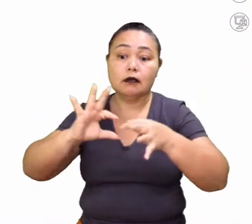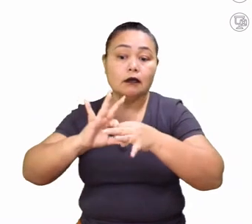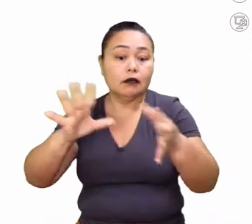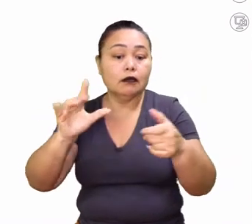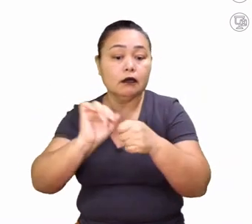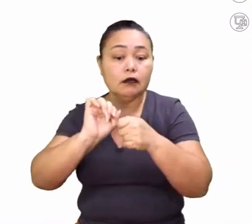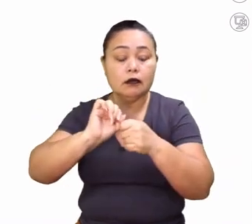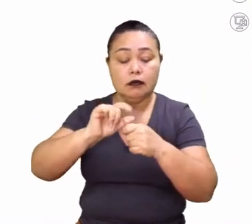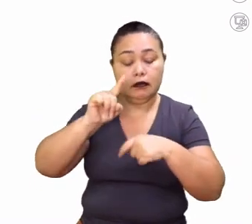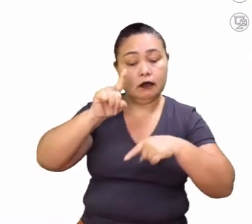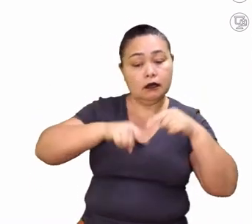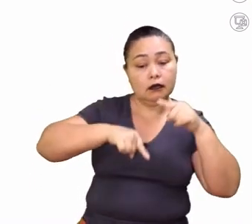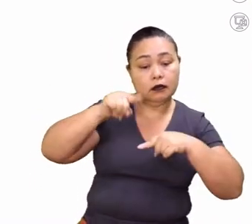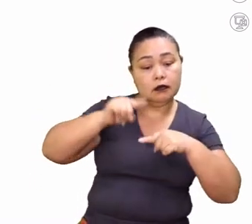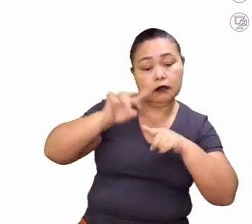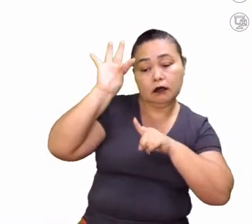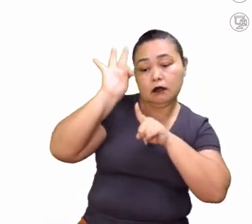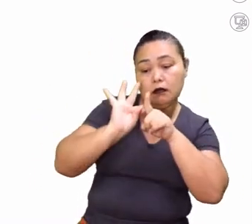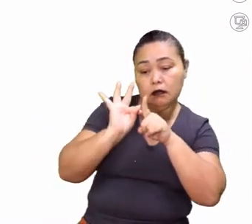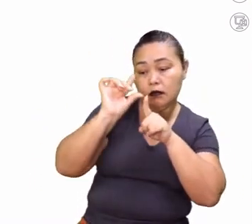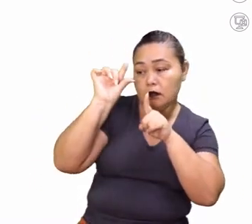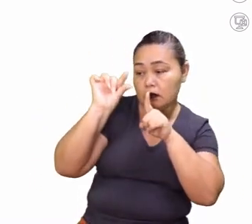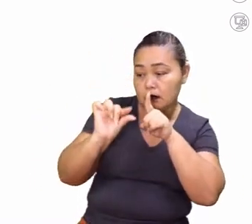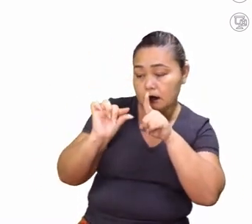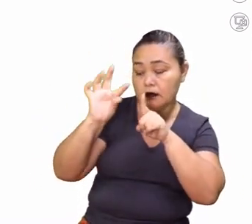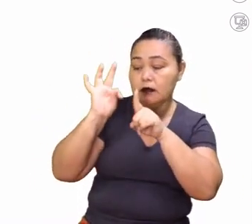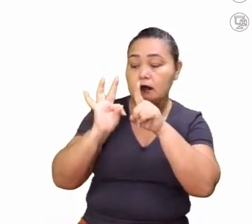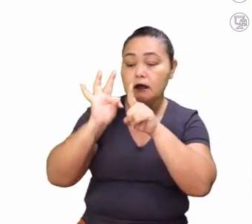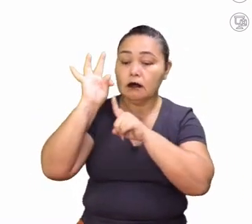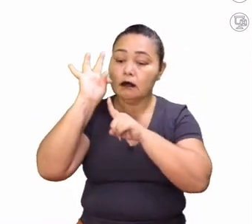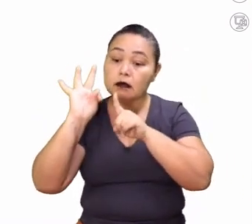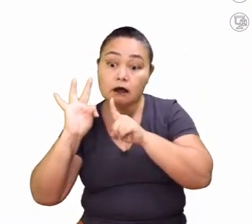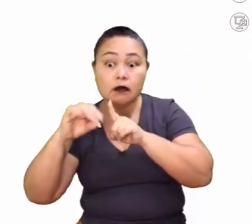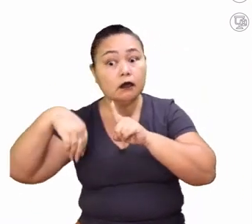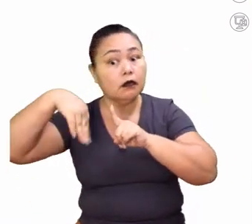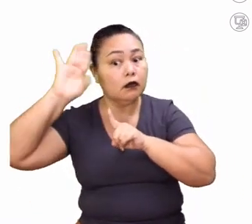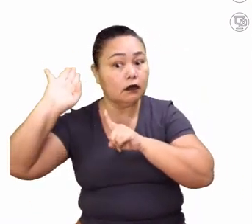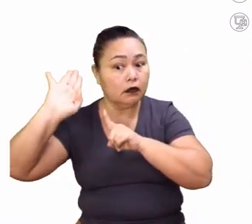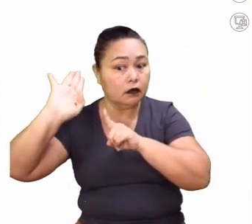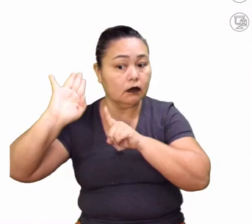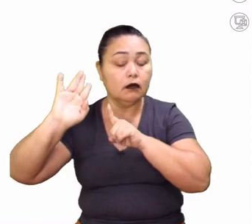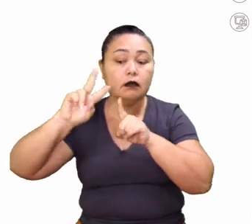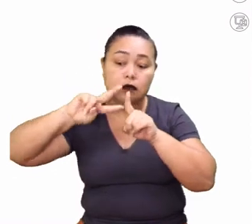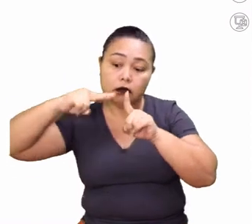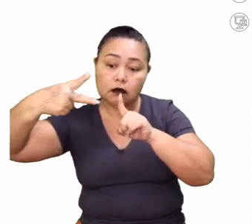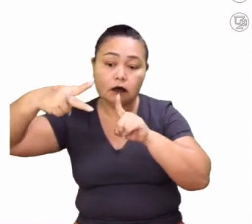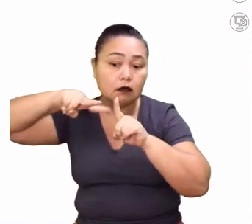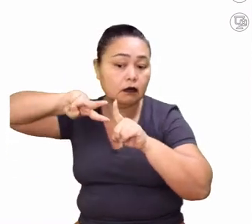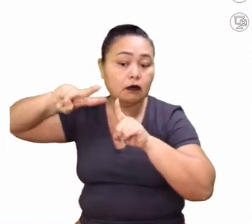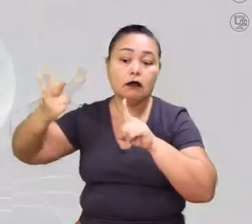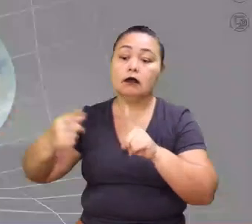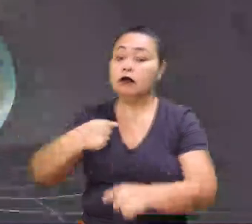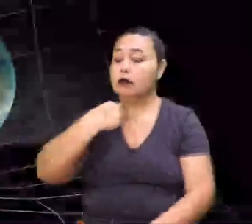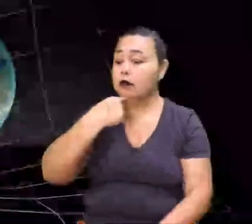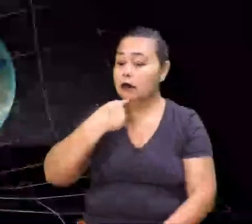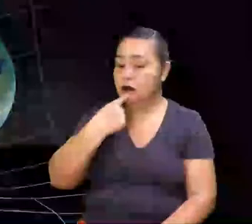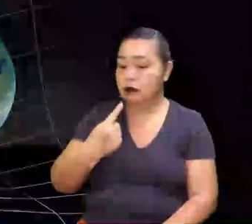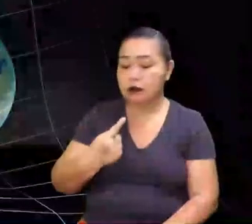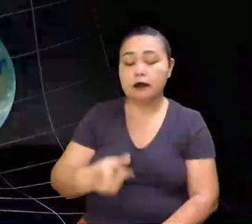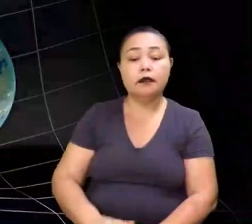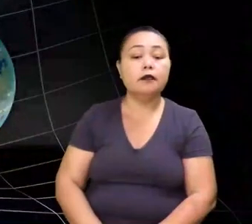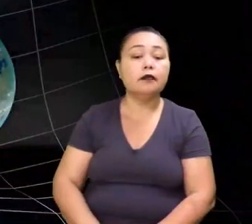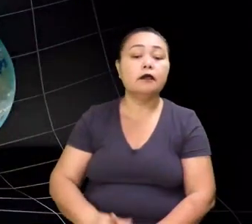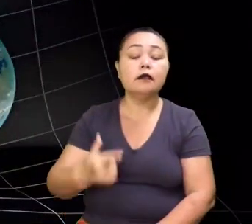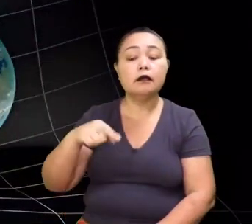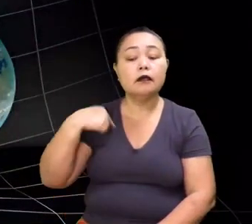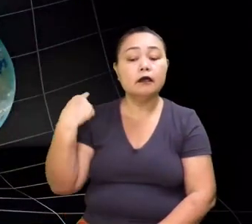de um corpo de temperatura menor para um outro corpo de temperatura mais alta Então pessoal Olha bem a